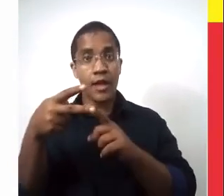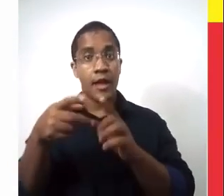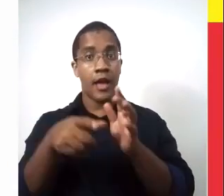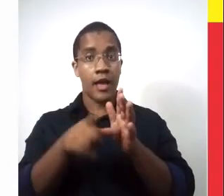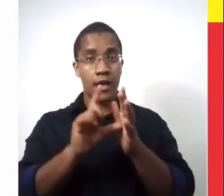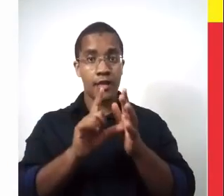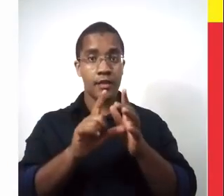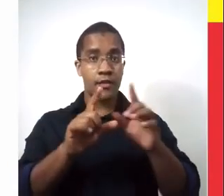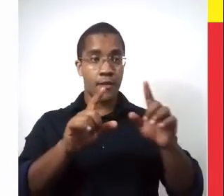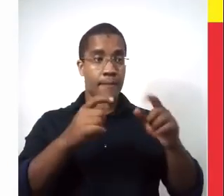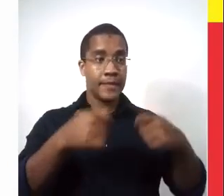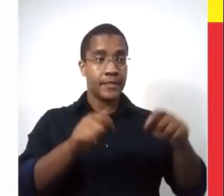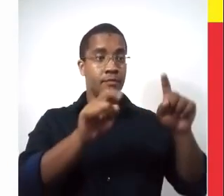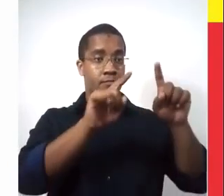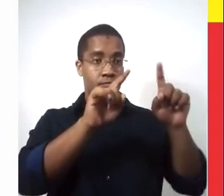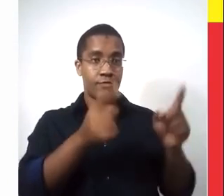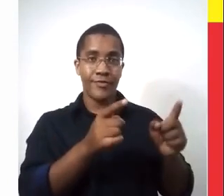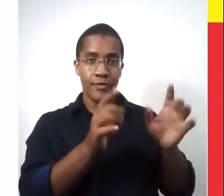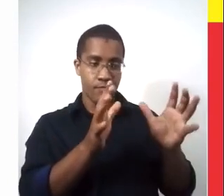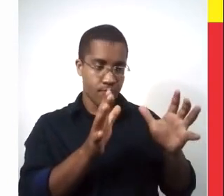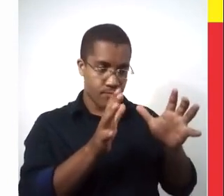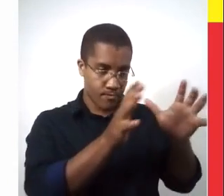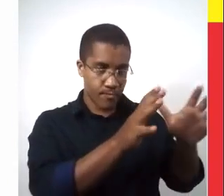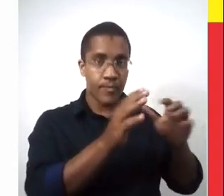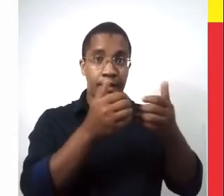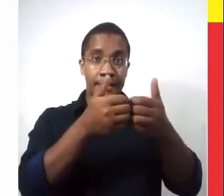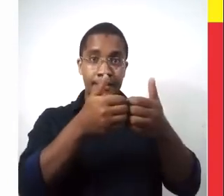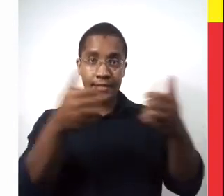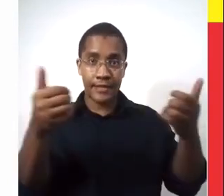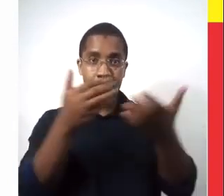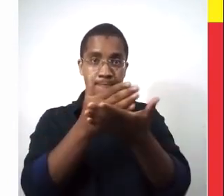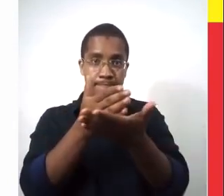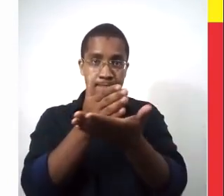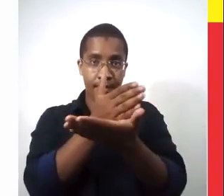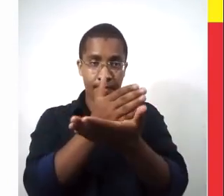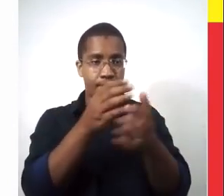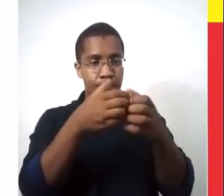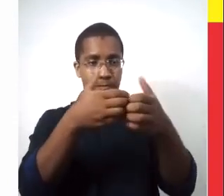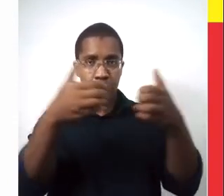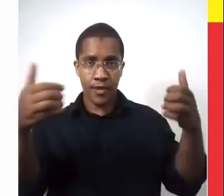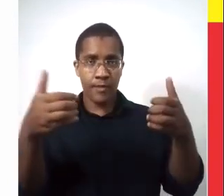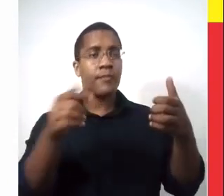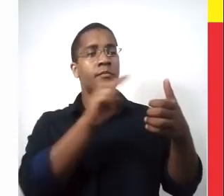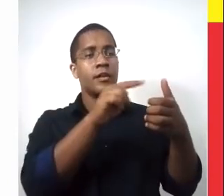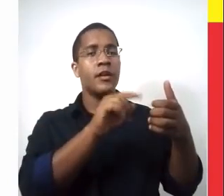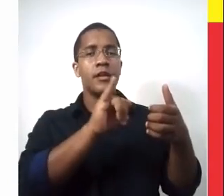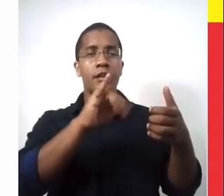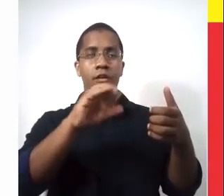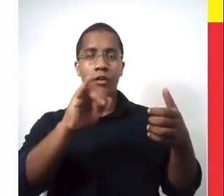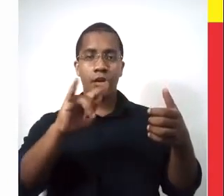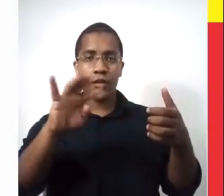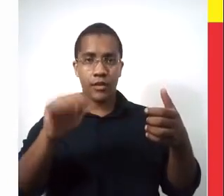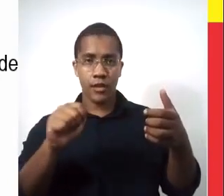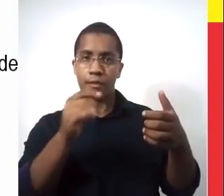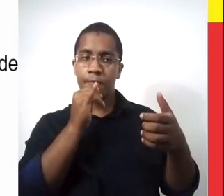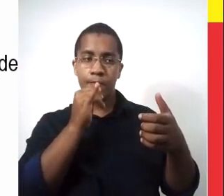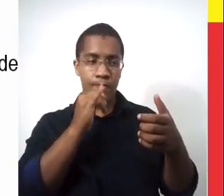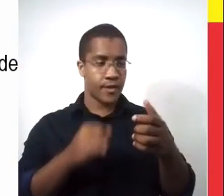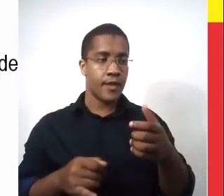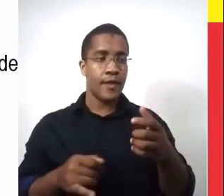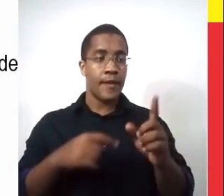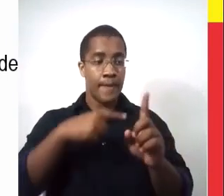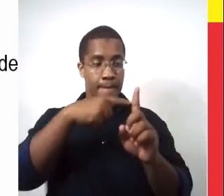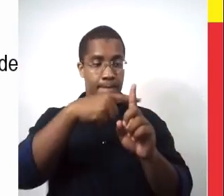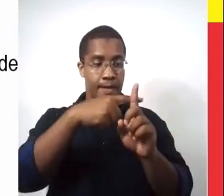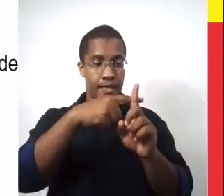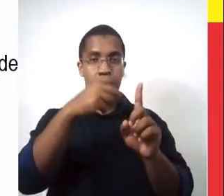devemos isolar a incógnita e deixá-la sozinha em um dos lados. Como assim? Veja aí na tela.